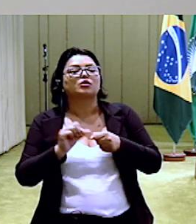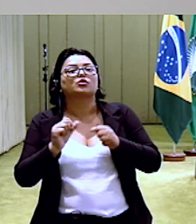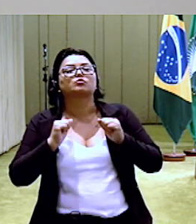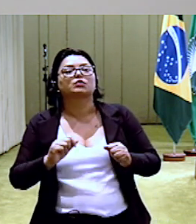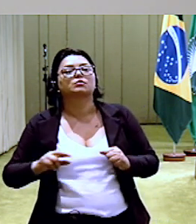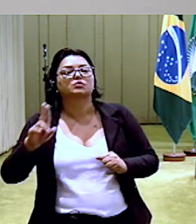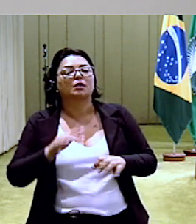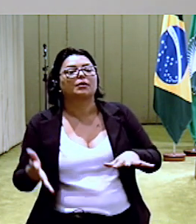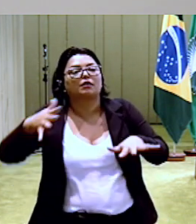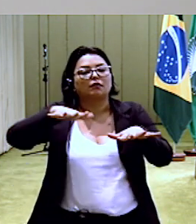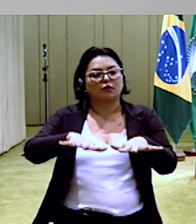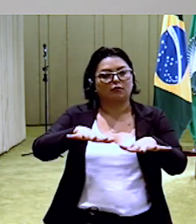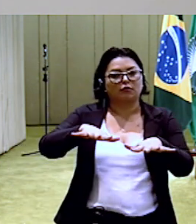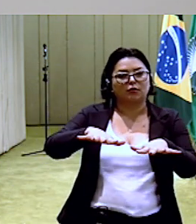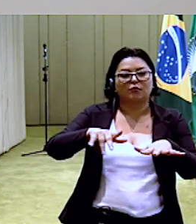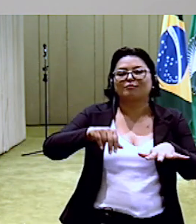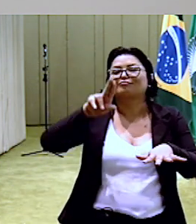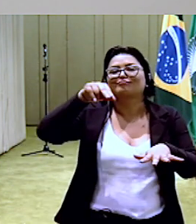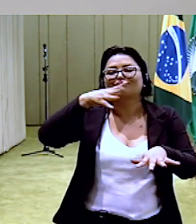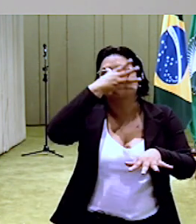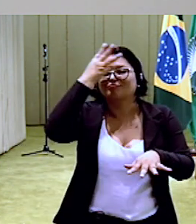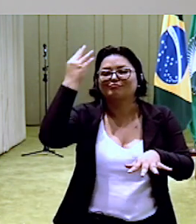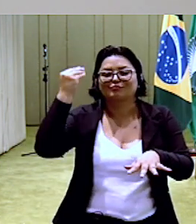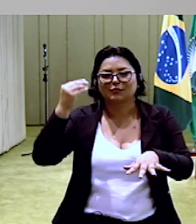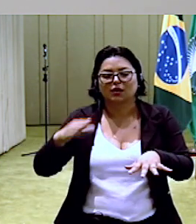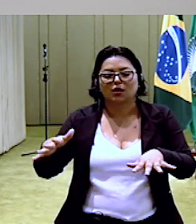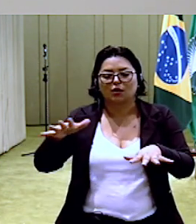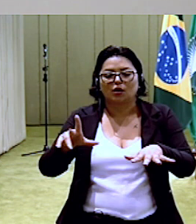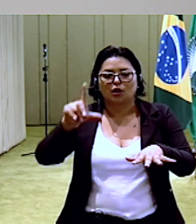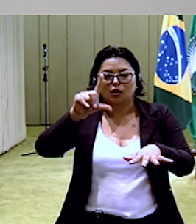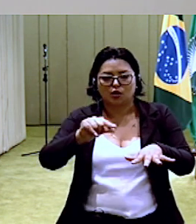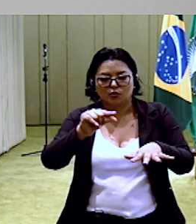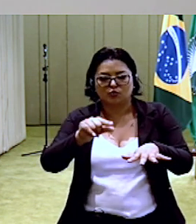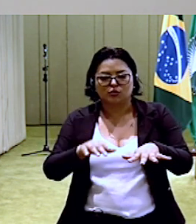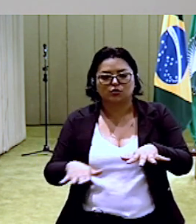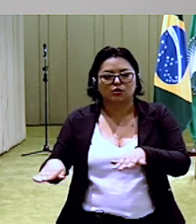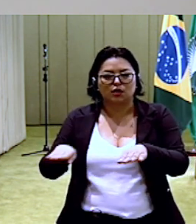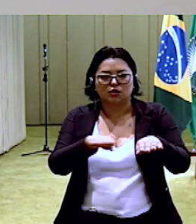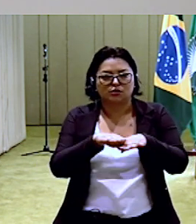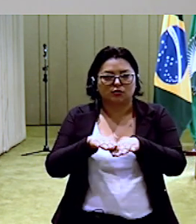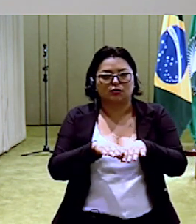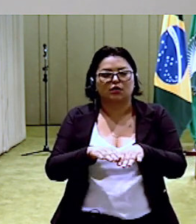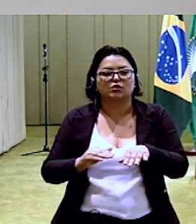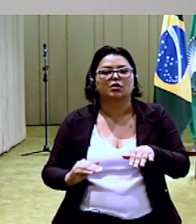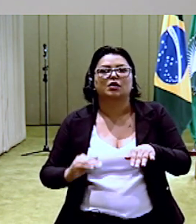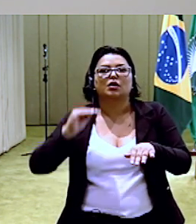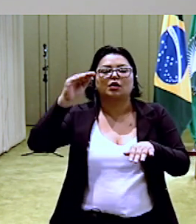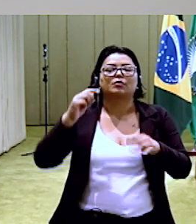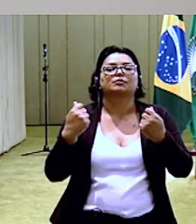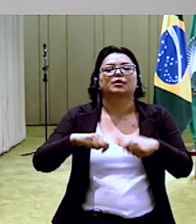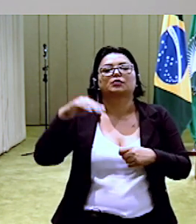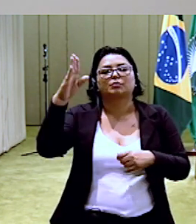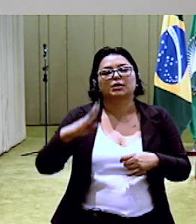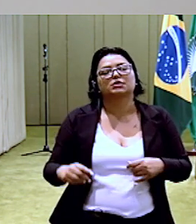tomar para incluir, porque a gente nunca vai conseguir reduzir desigualdade, de fato, aumentar o potencial da economia brasileira